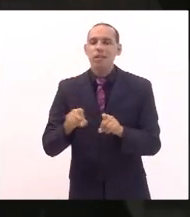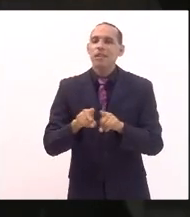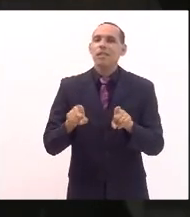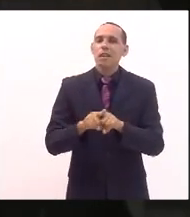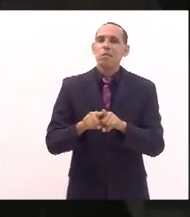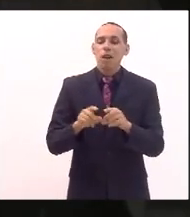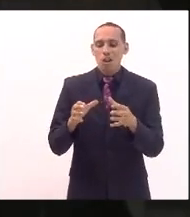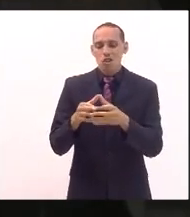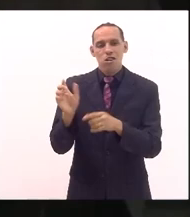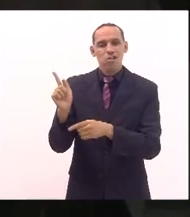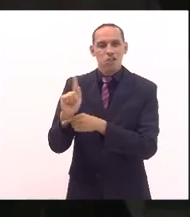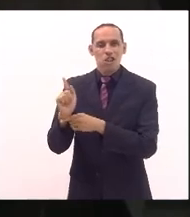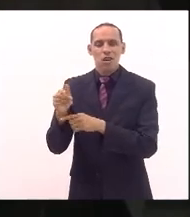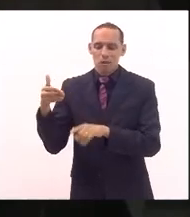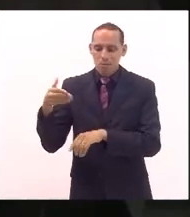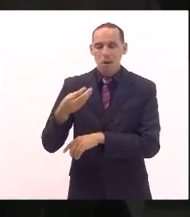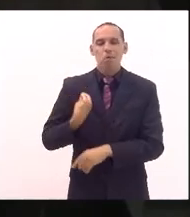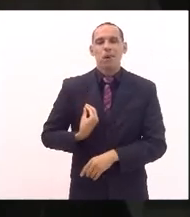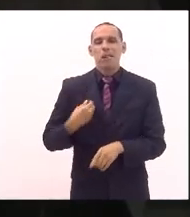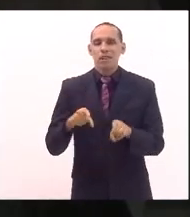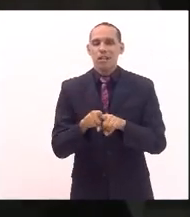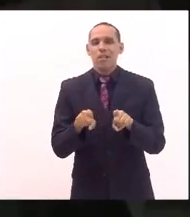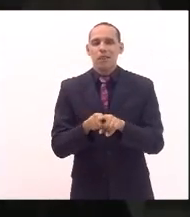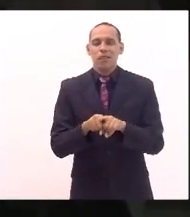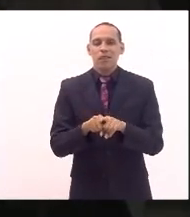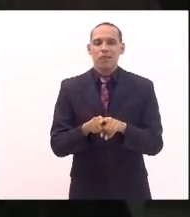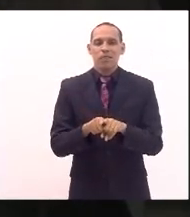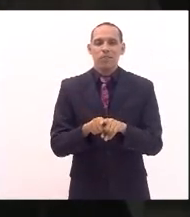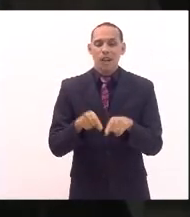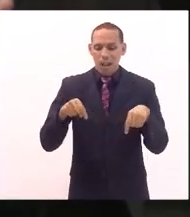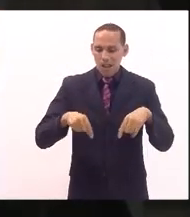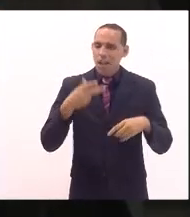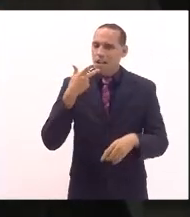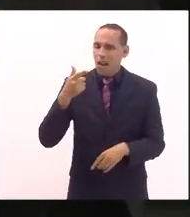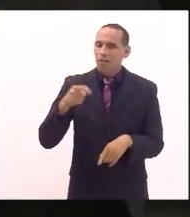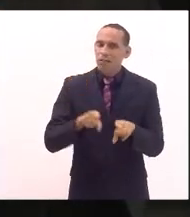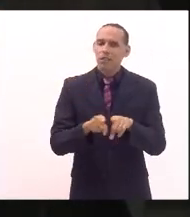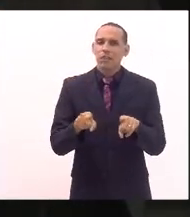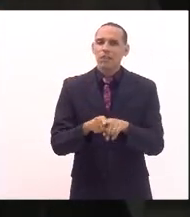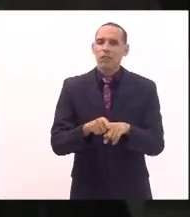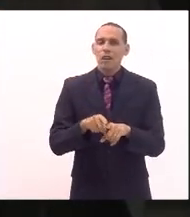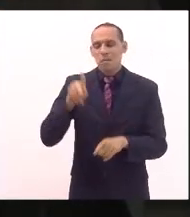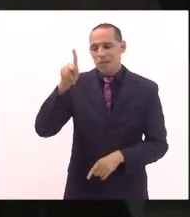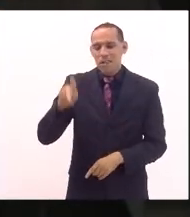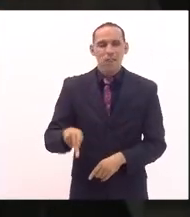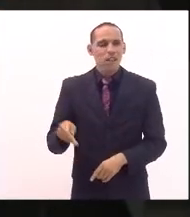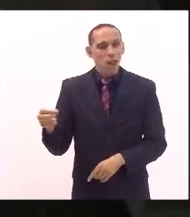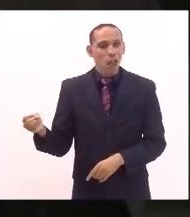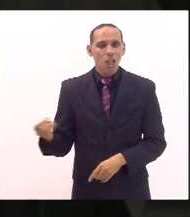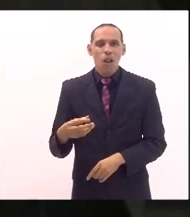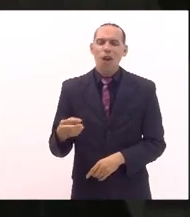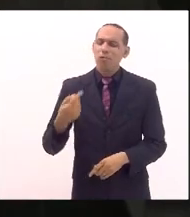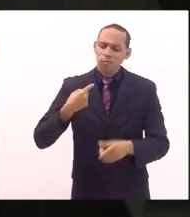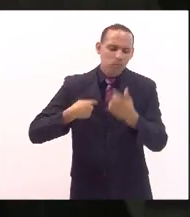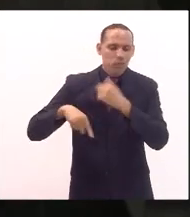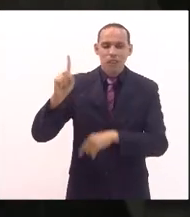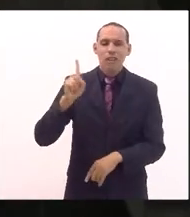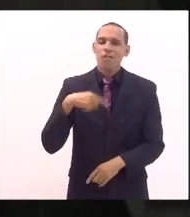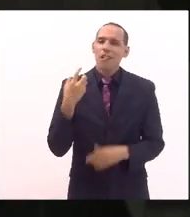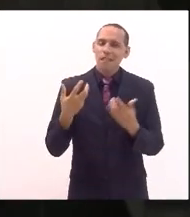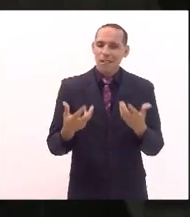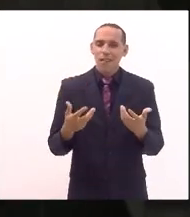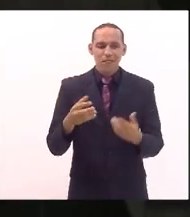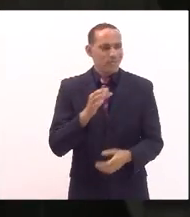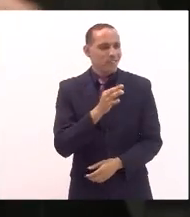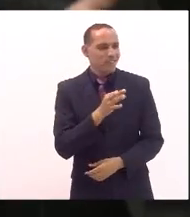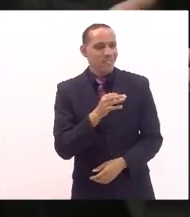equipe gestora da Faetec que esteve presente disse lá e digo aqui claro que eu desejo um novo presidente sucesso é tudo que a gente quer